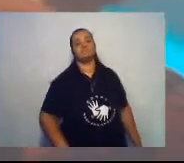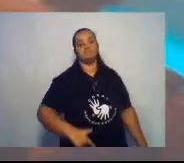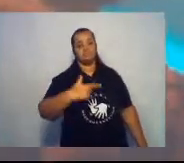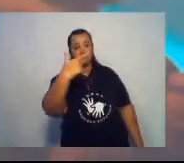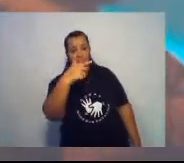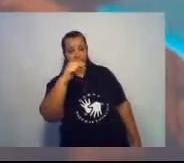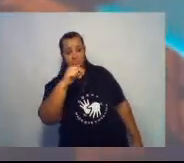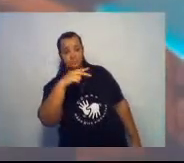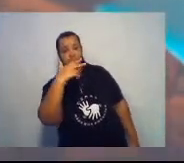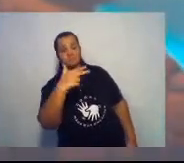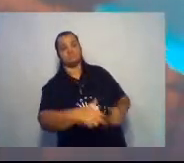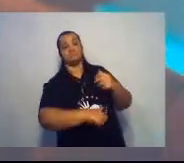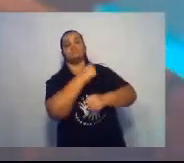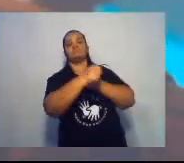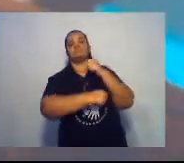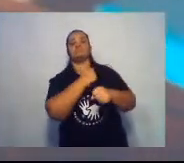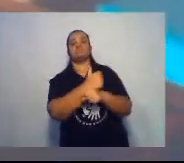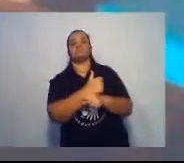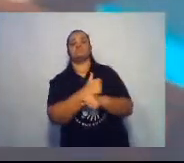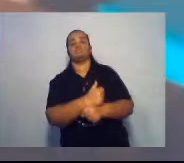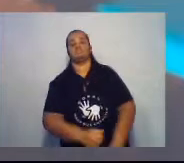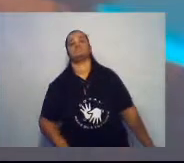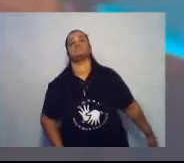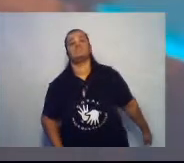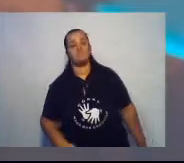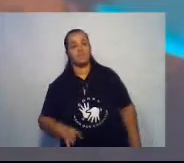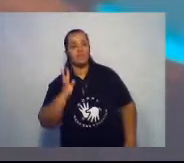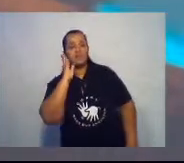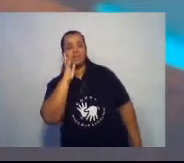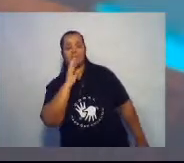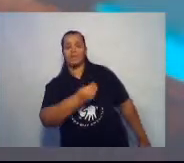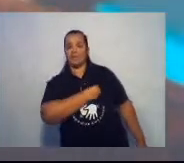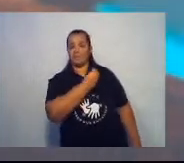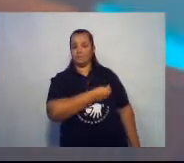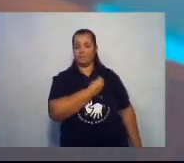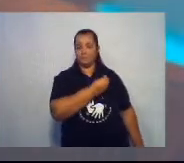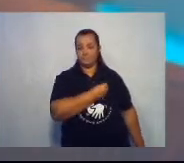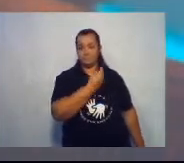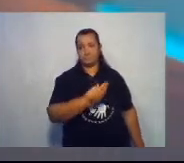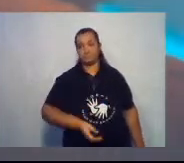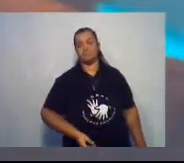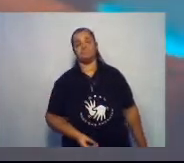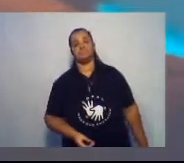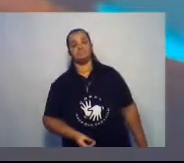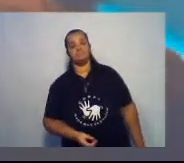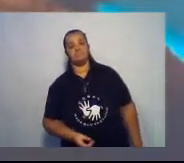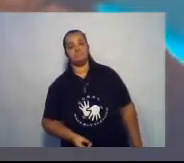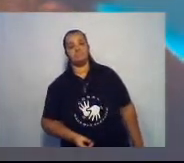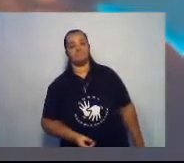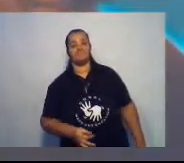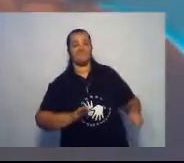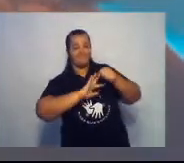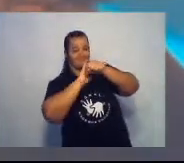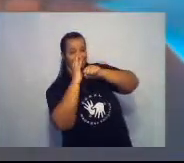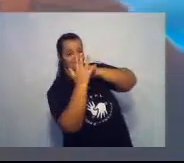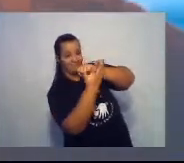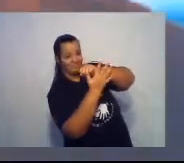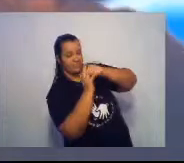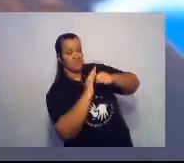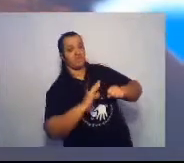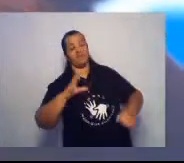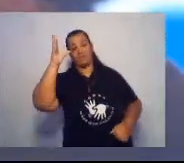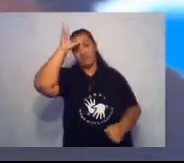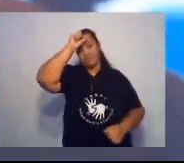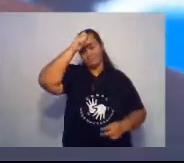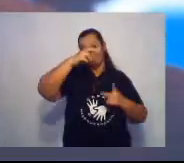e velha cidade, que é muito gostosa de viver, muito gostosa de estar aqui. Né, infelizmente, a gente foi passando por esse processo aí de ter